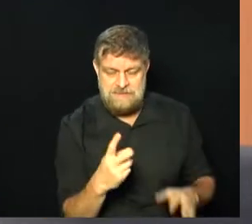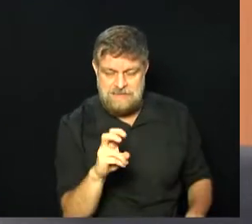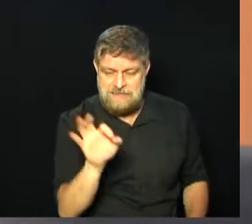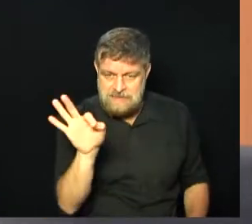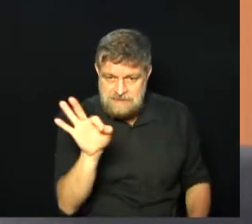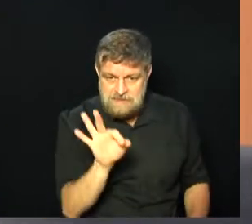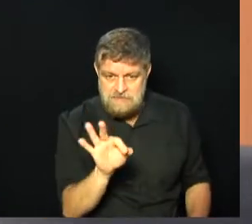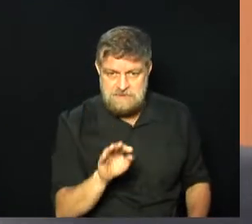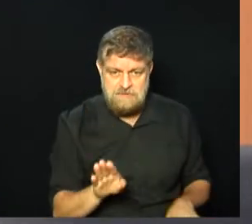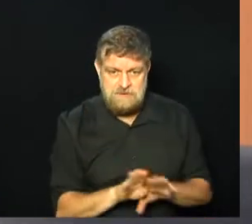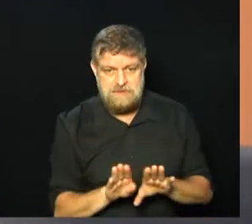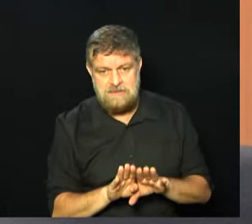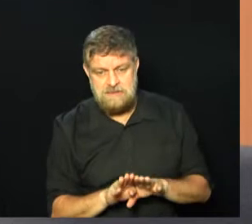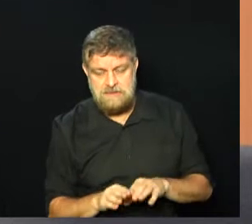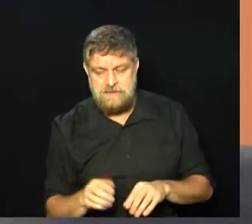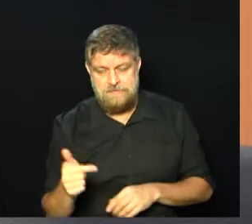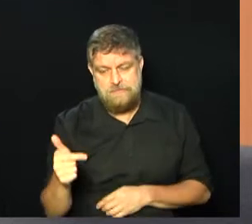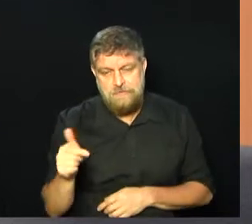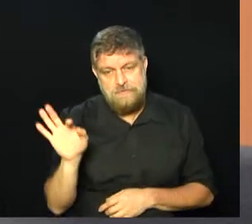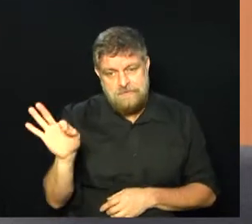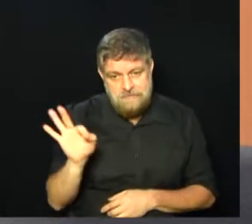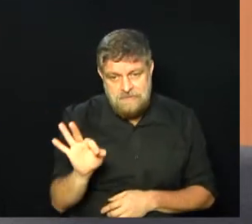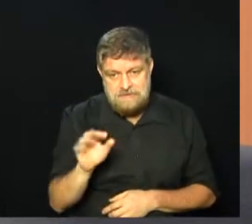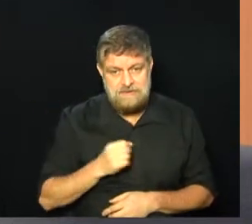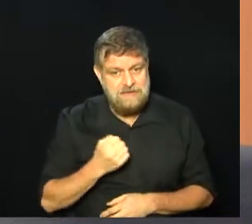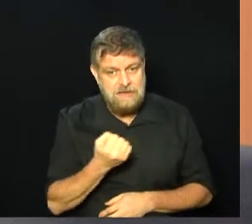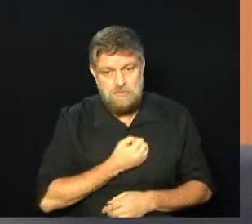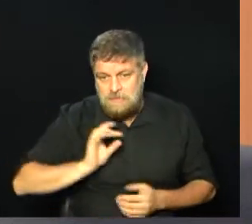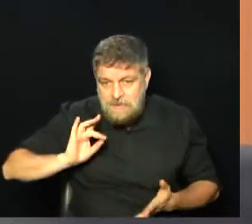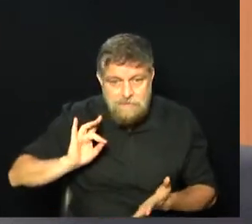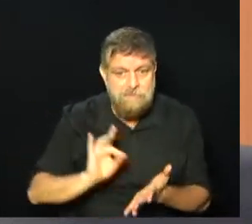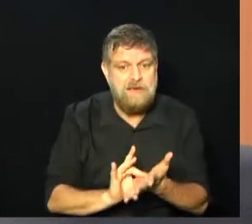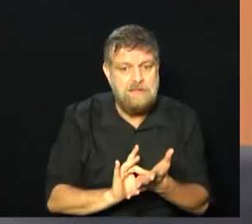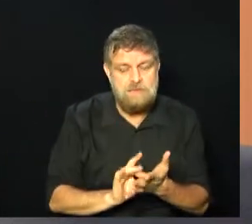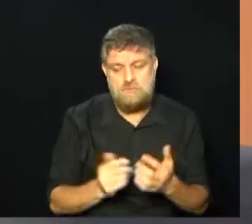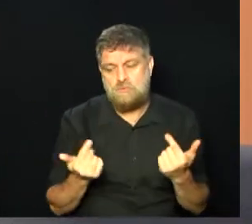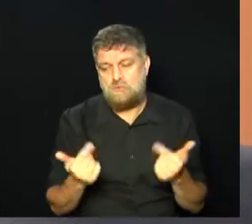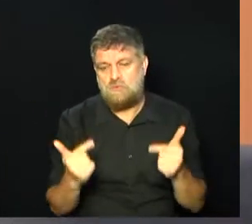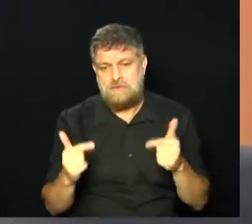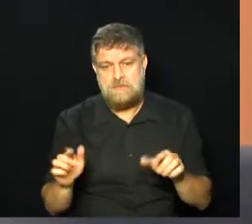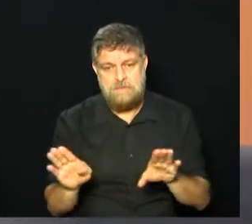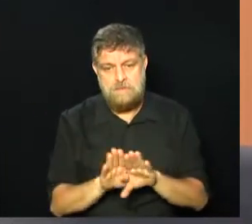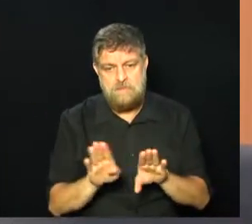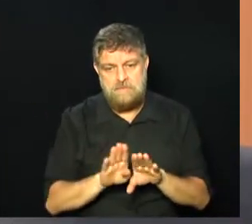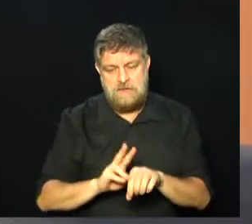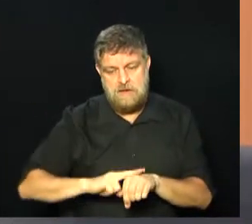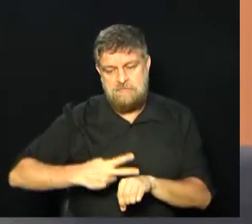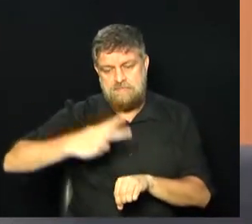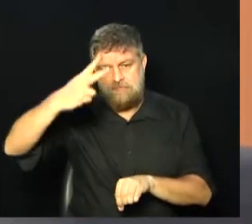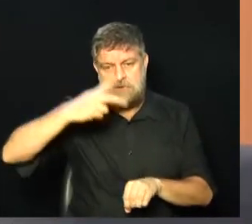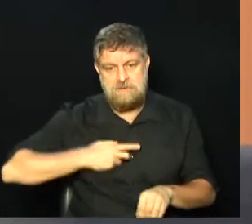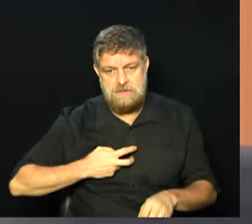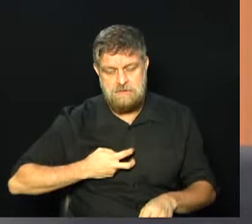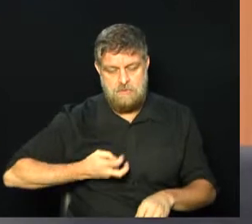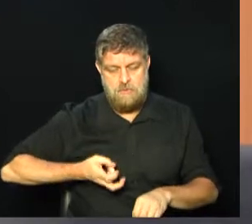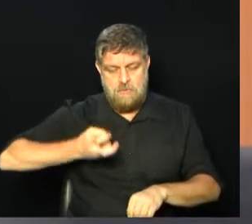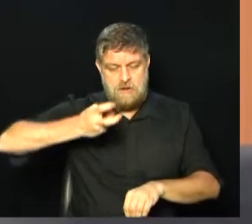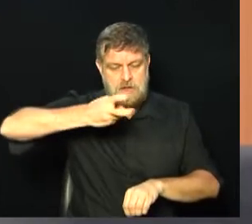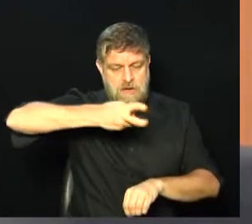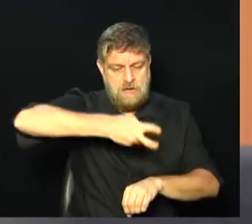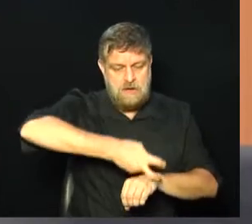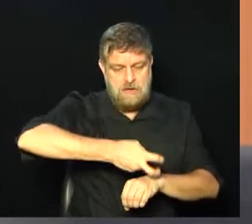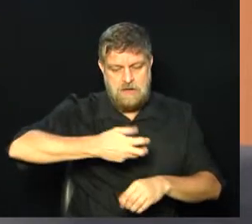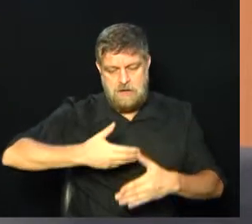falam que é 25%, outros falam que é 12%. Isso não é um número certo. E avançou muito mais com a cirurgia robótica, que reduziu